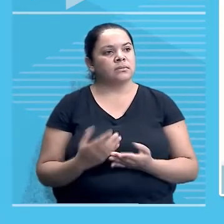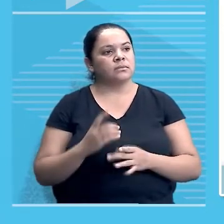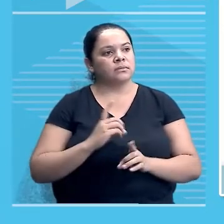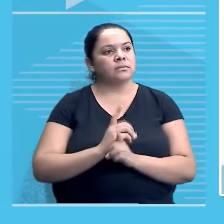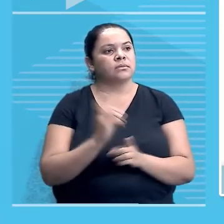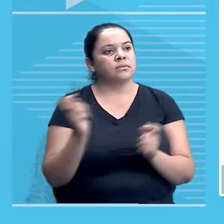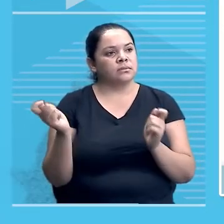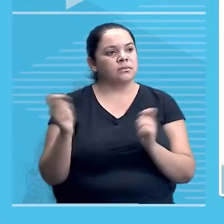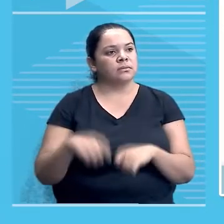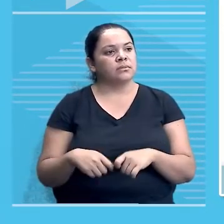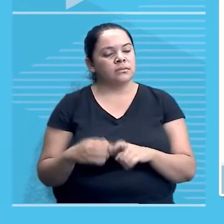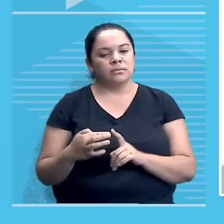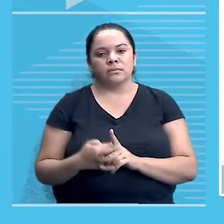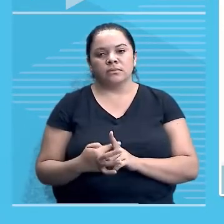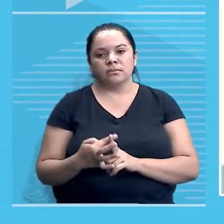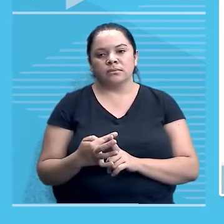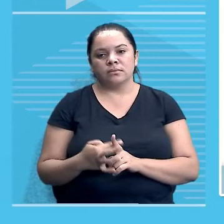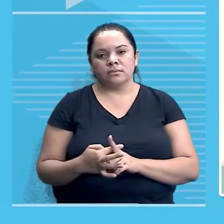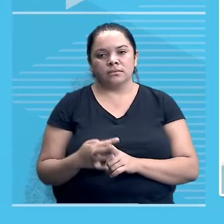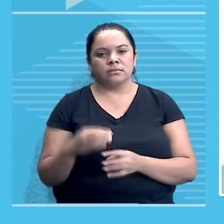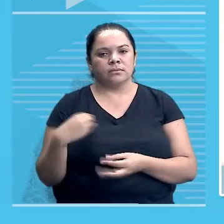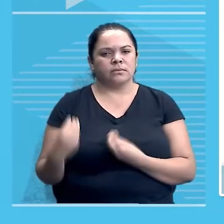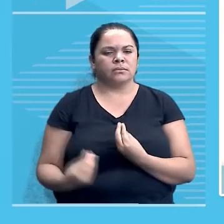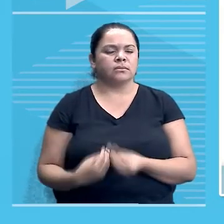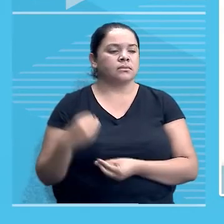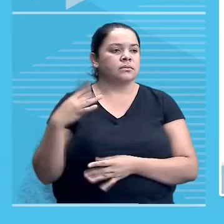Como é que nós calculamos a capacidade térmica?